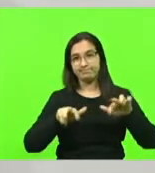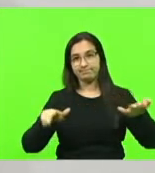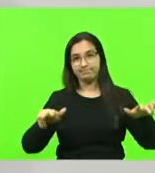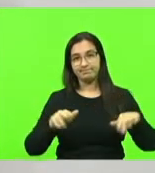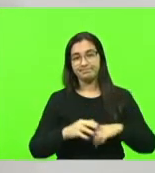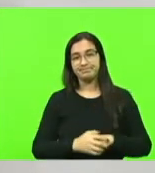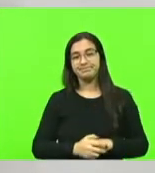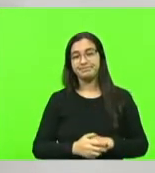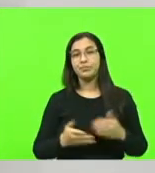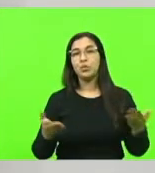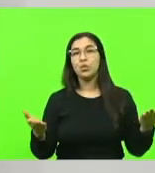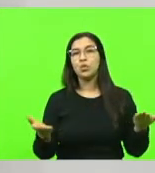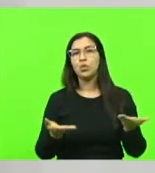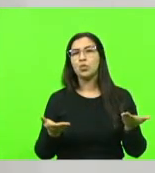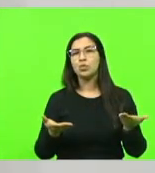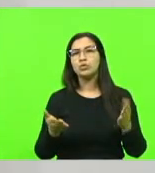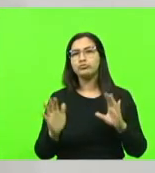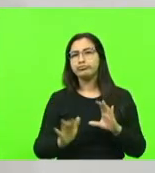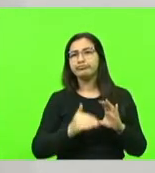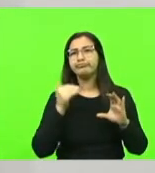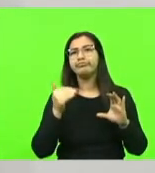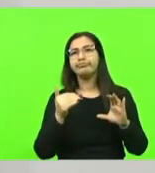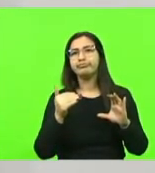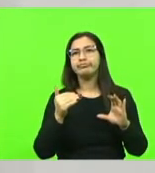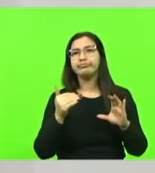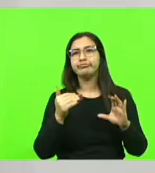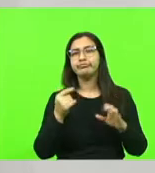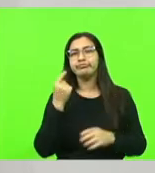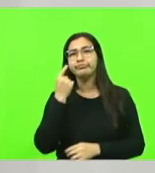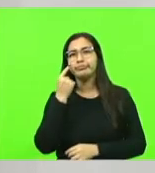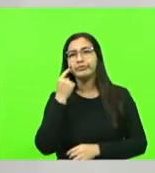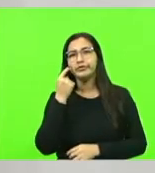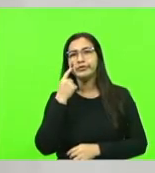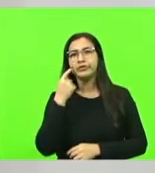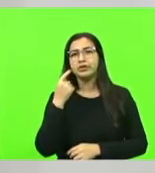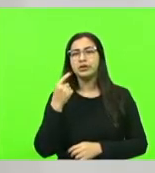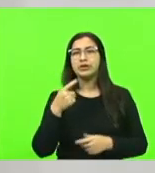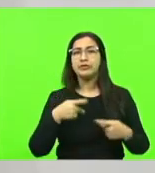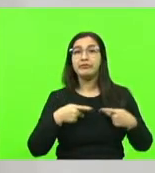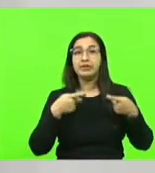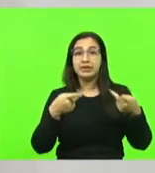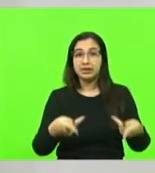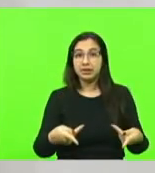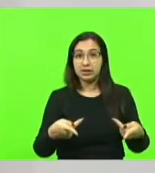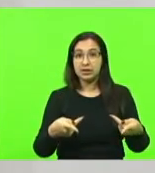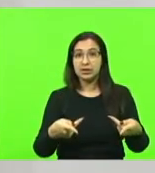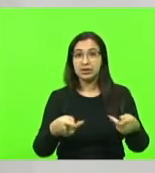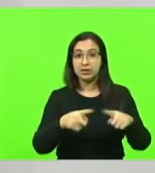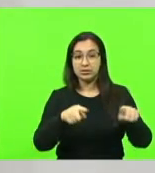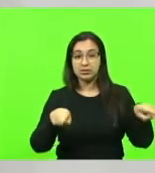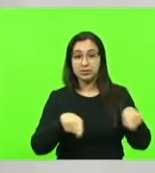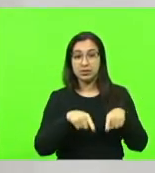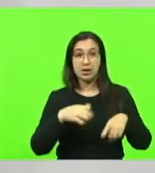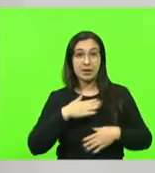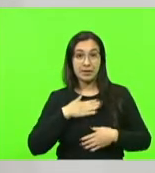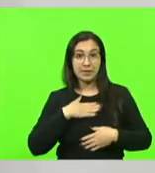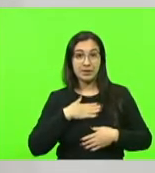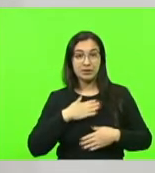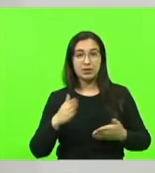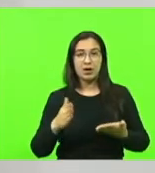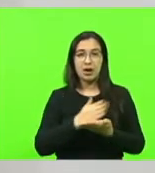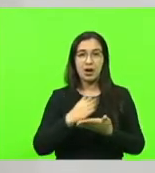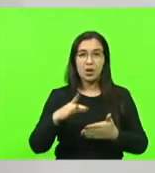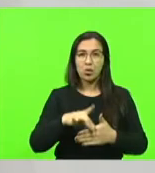recebi hoje a visita em gabinete de algumas